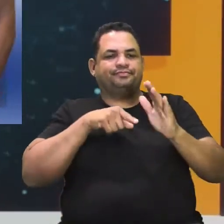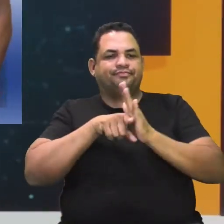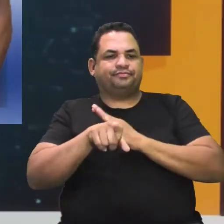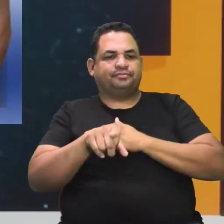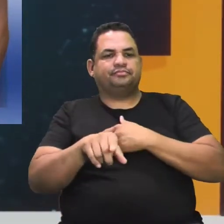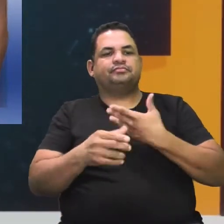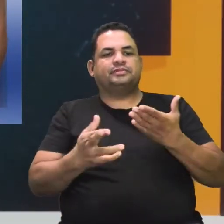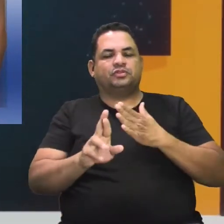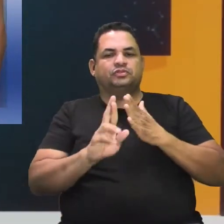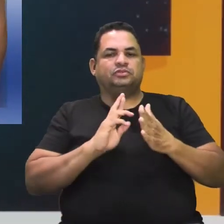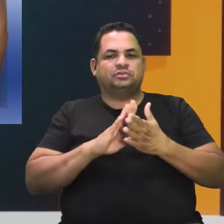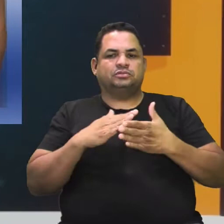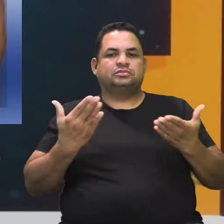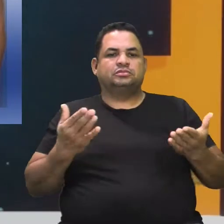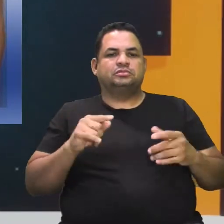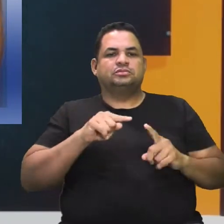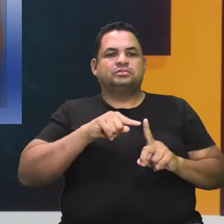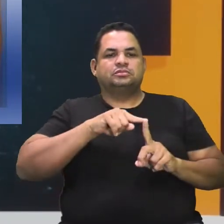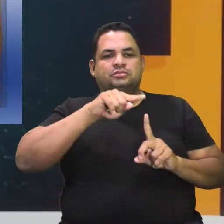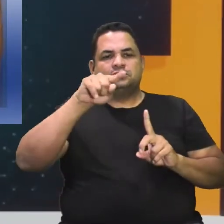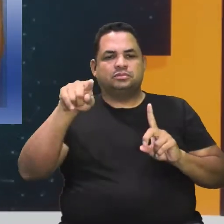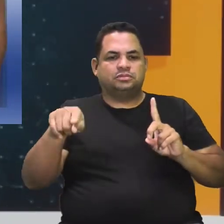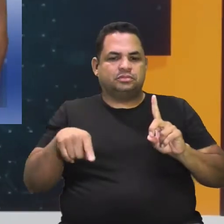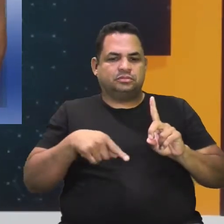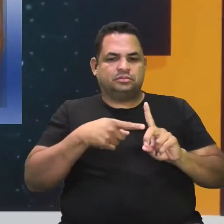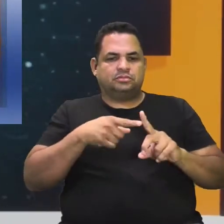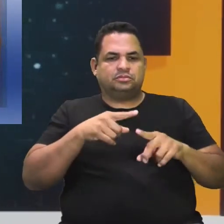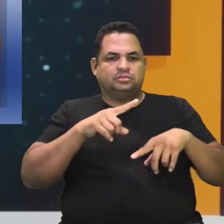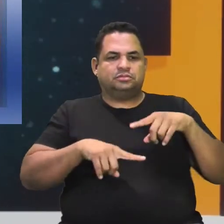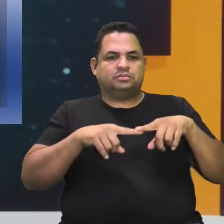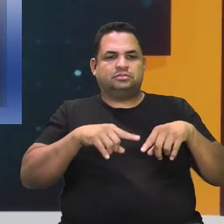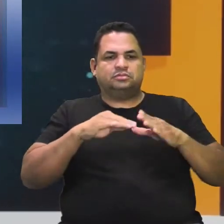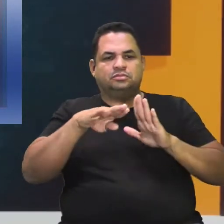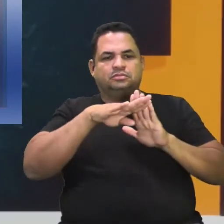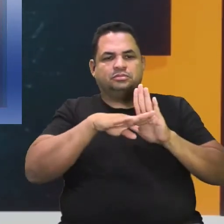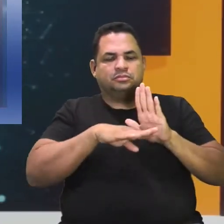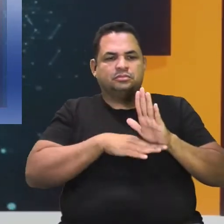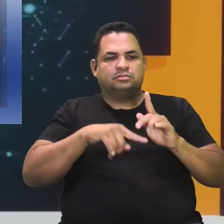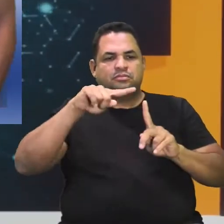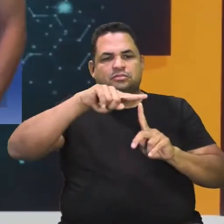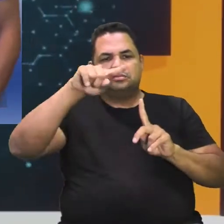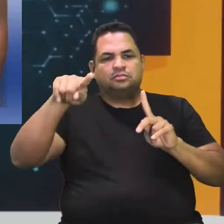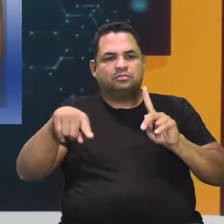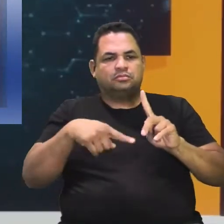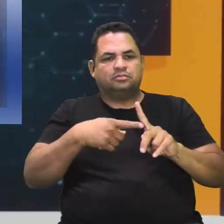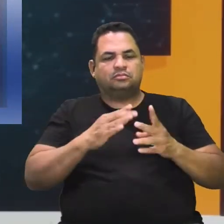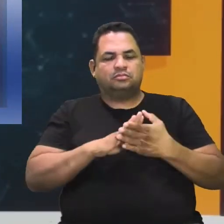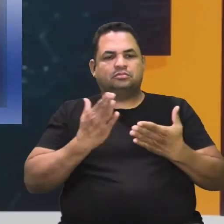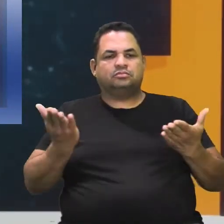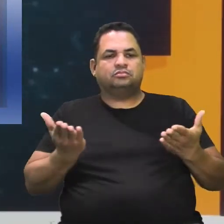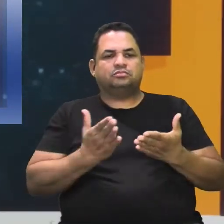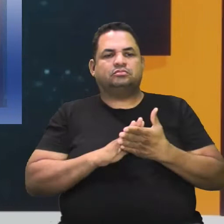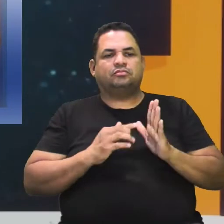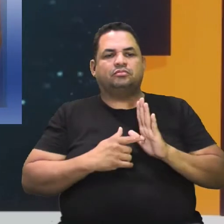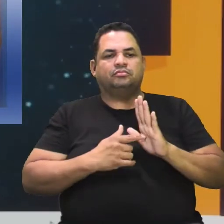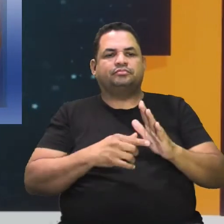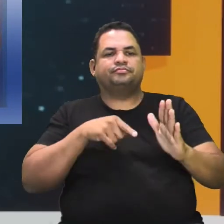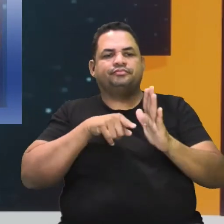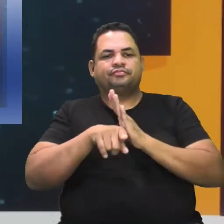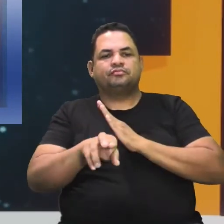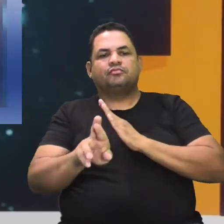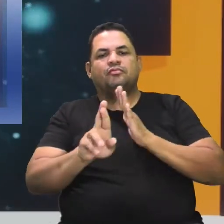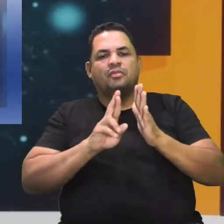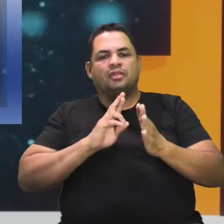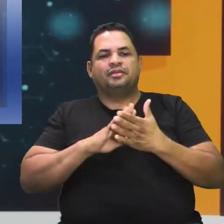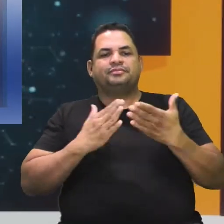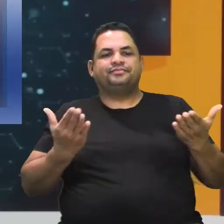destacando alguns elementos, e a gente disse elementos da circunferência, certo? E claro, né, a gente vai sempre trazer aquele quiz